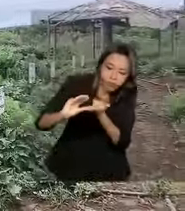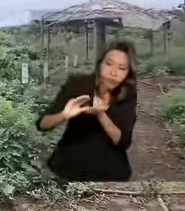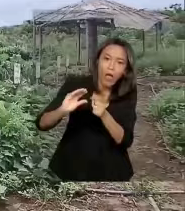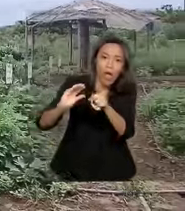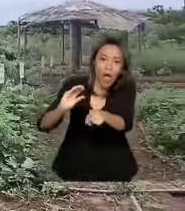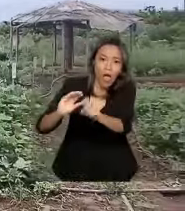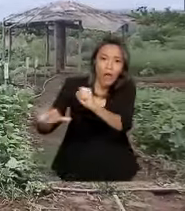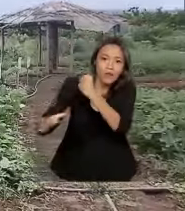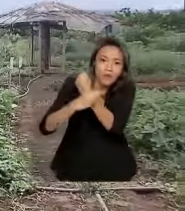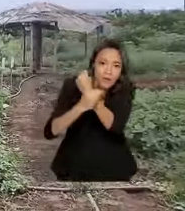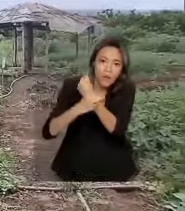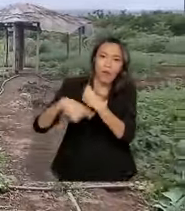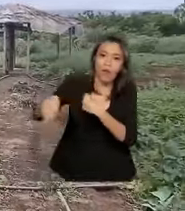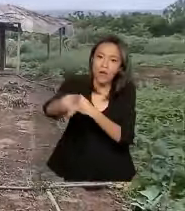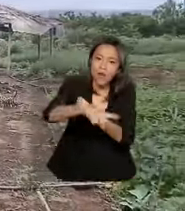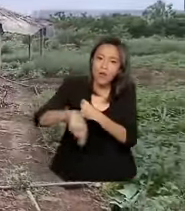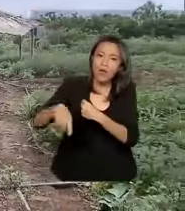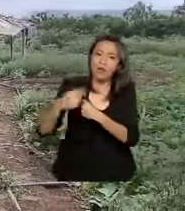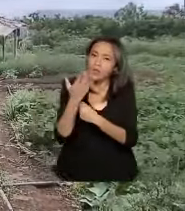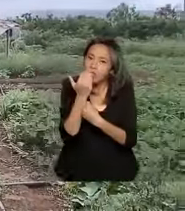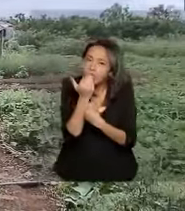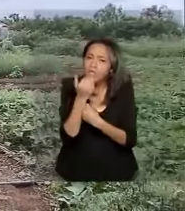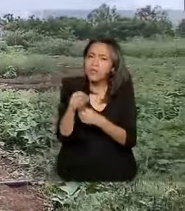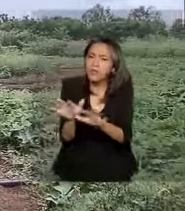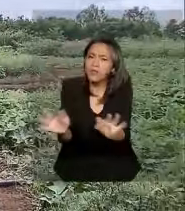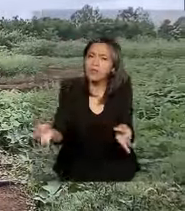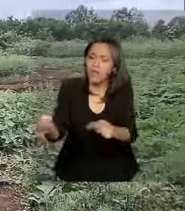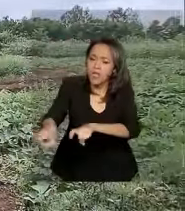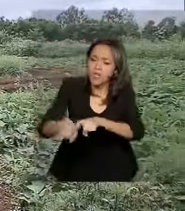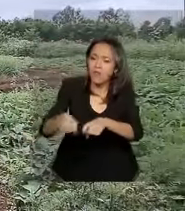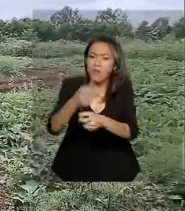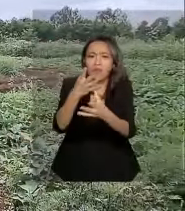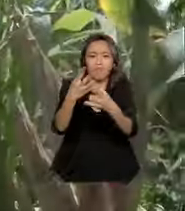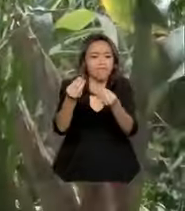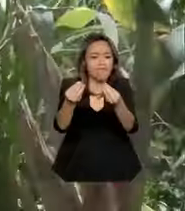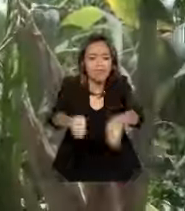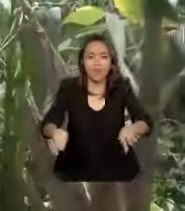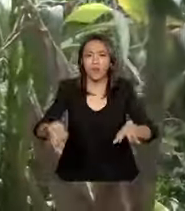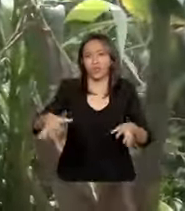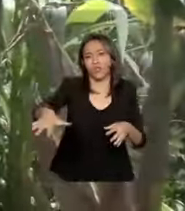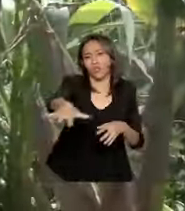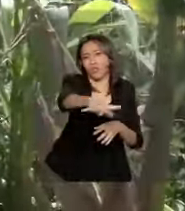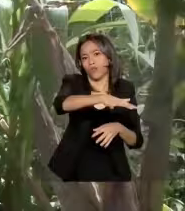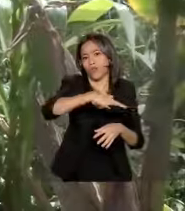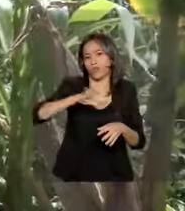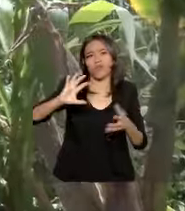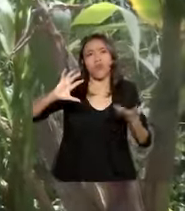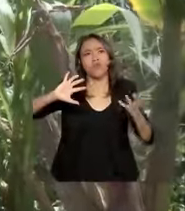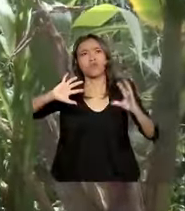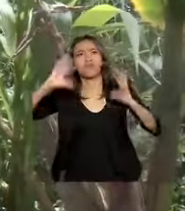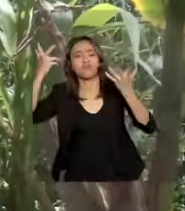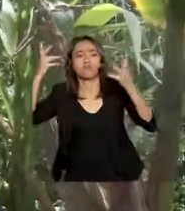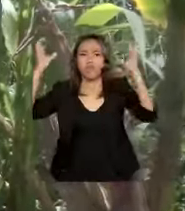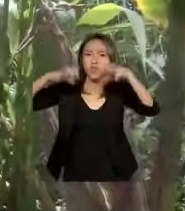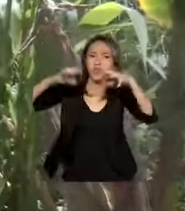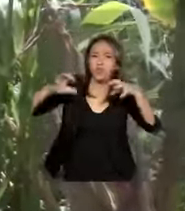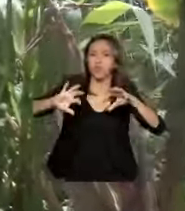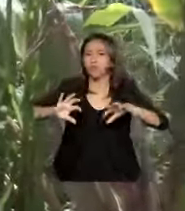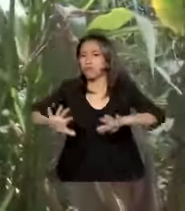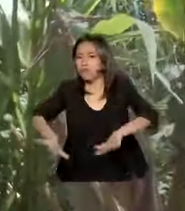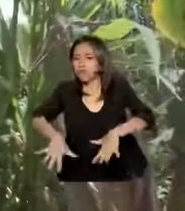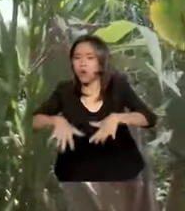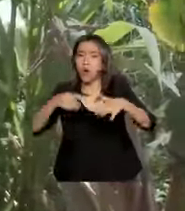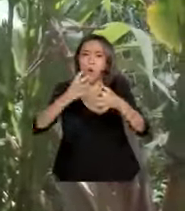segurança alimentar aos pequenos agricultores quando há perda na produção por estiagem ou enchente. Mas